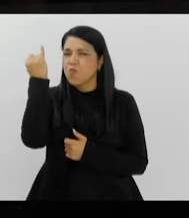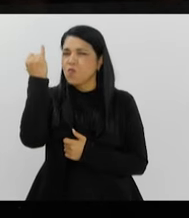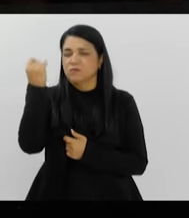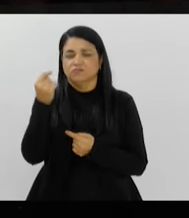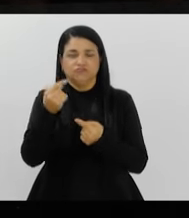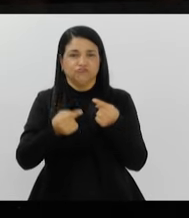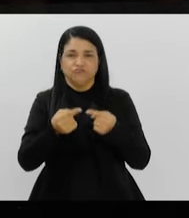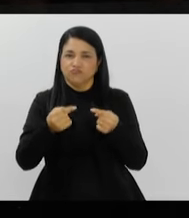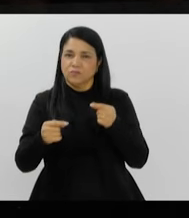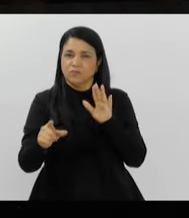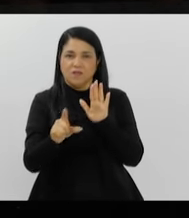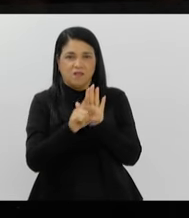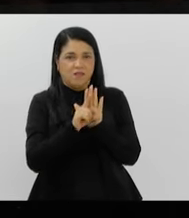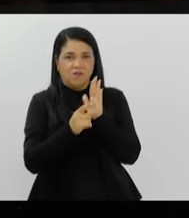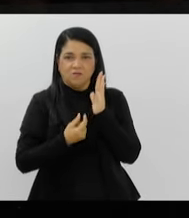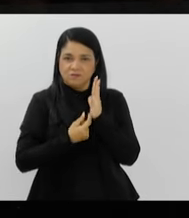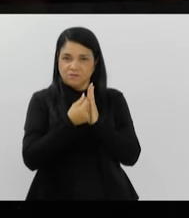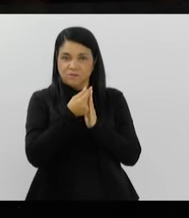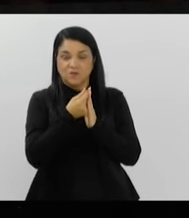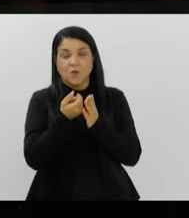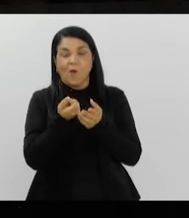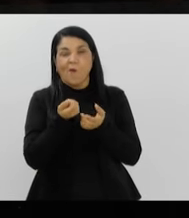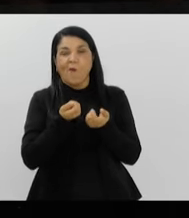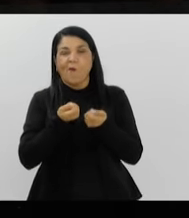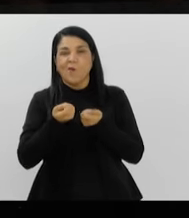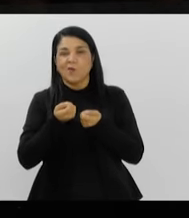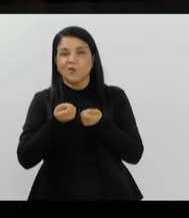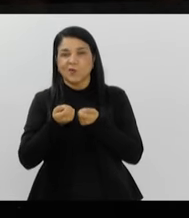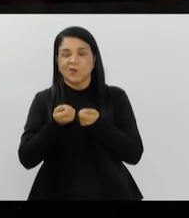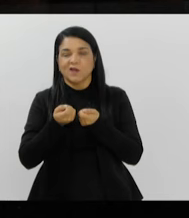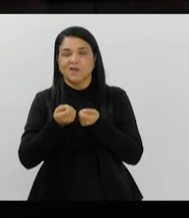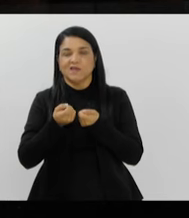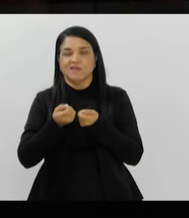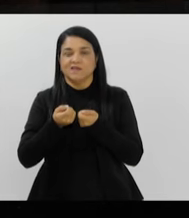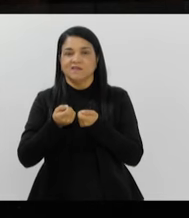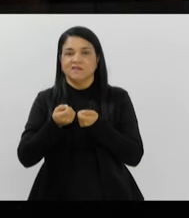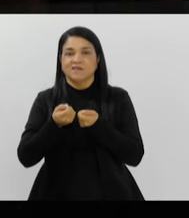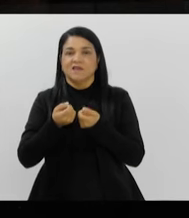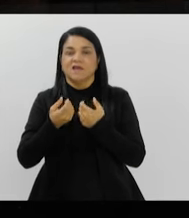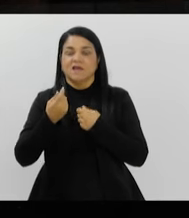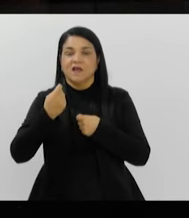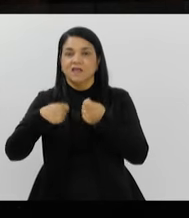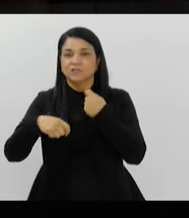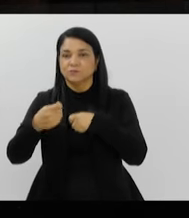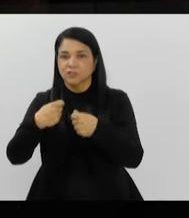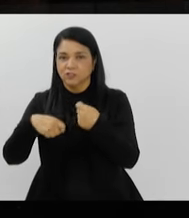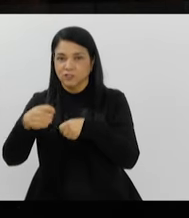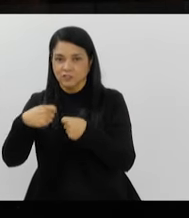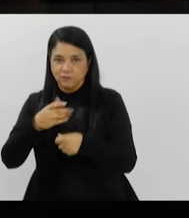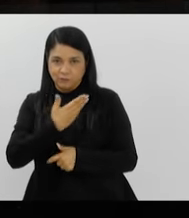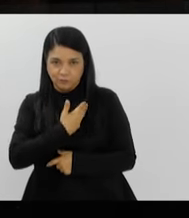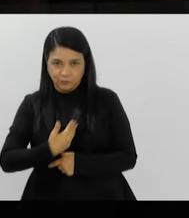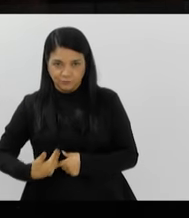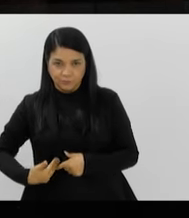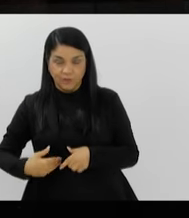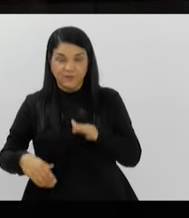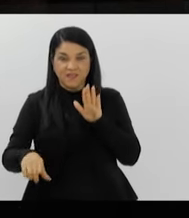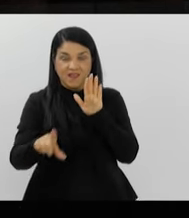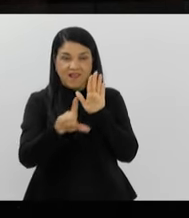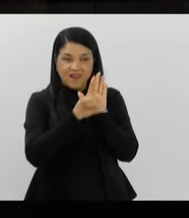para fazer o controle externo da administração pública. São as